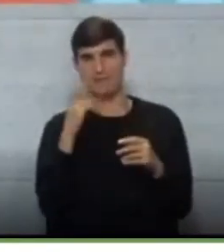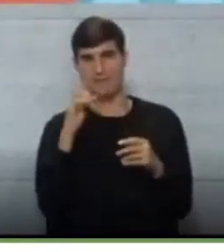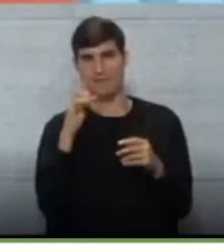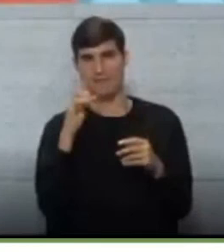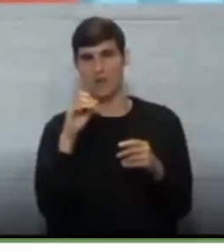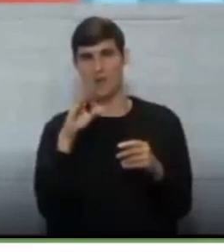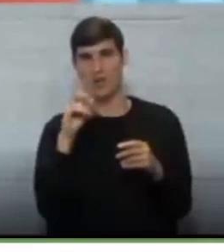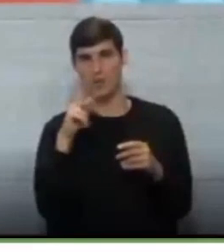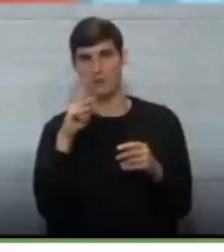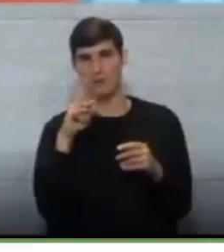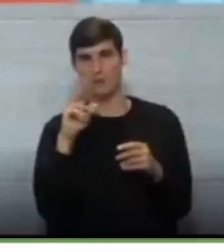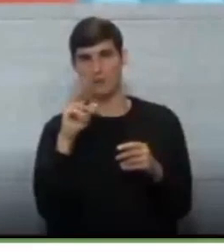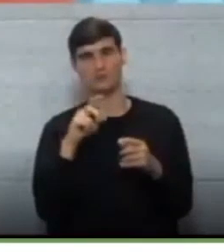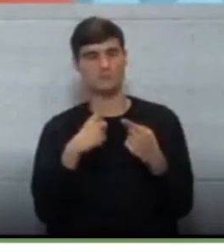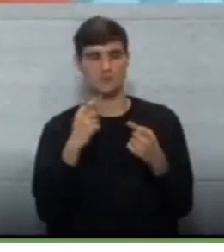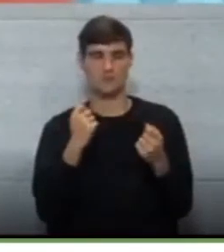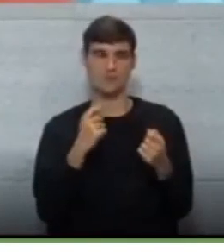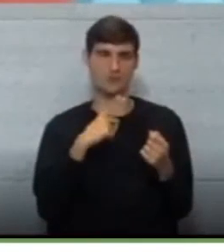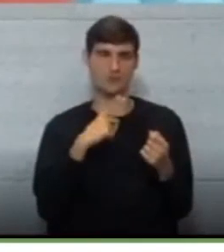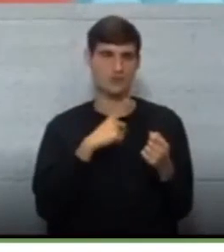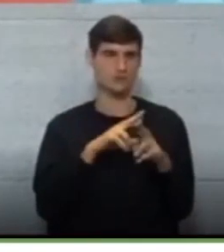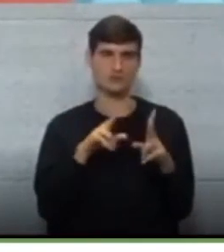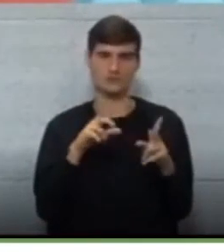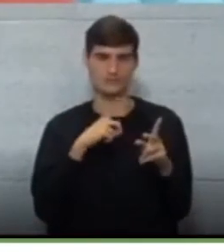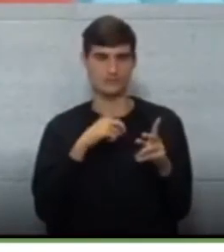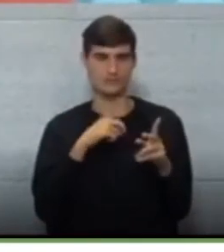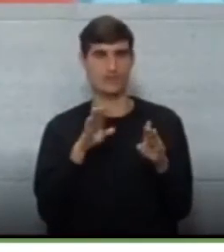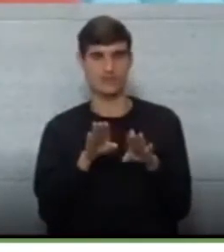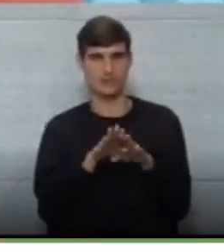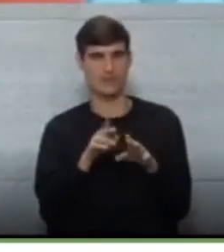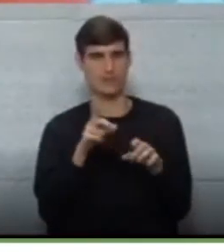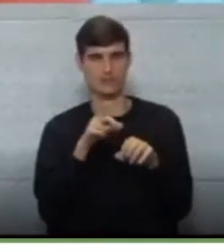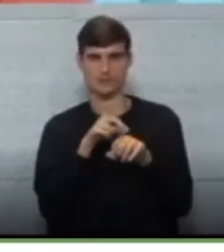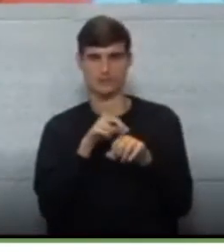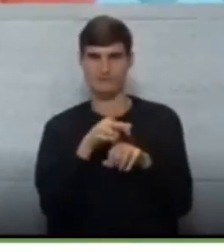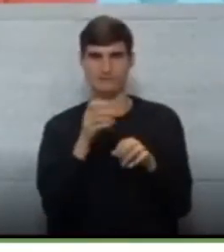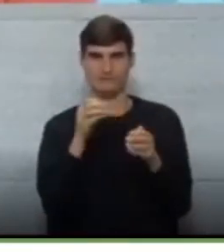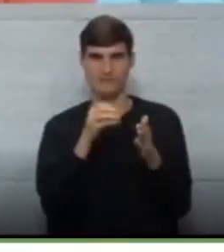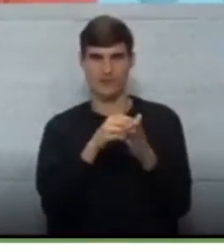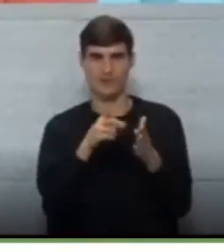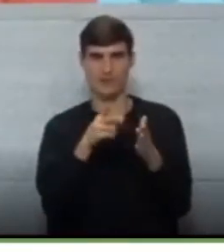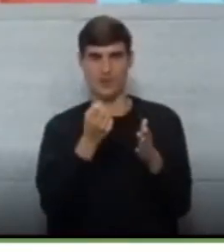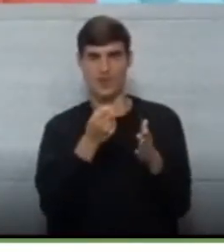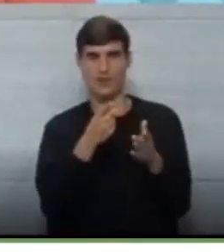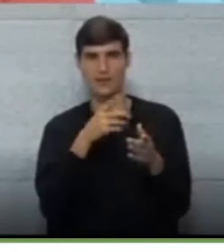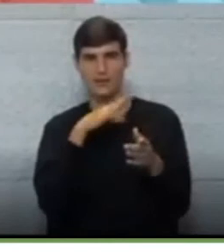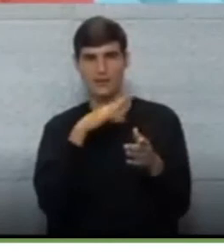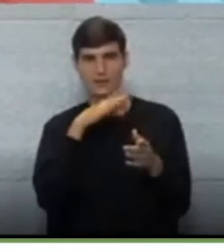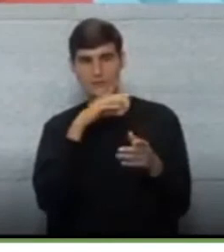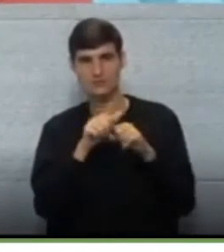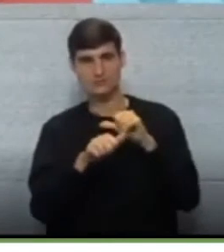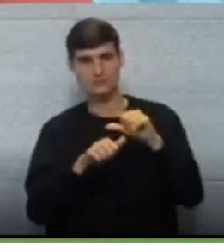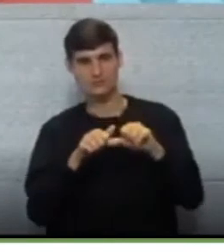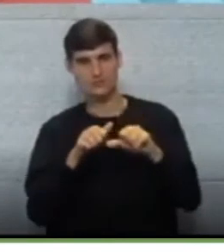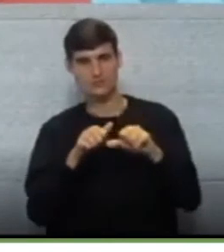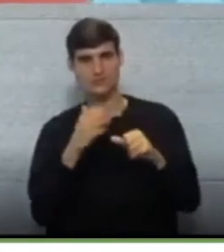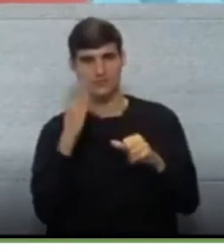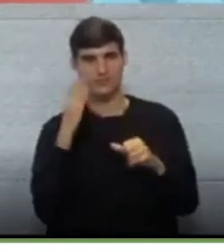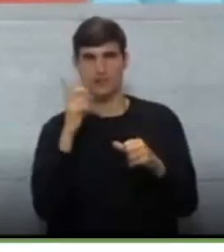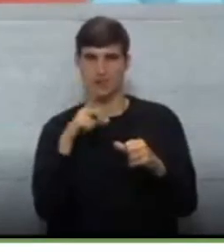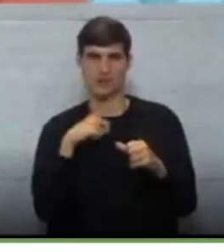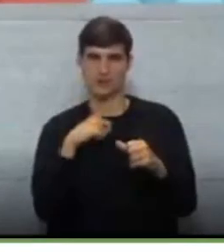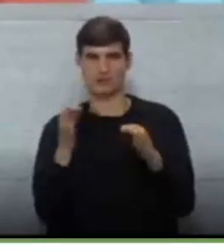outros micro-organismos que também podem estar gerando contaminação, que podem estar gerando problemas ali para o leite, e não só o estafilococcus.